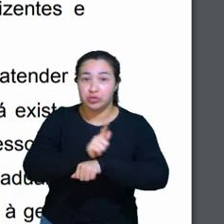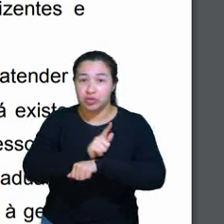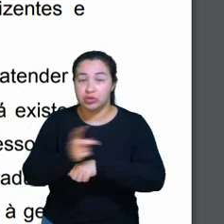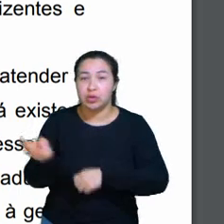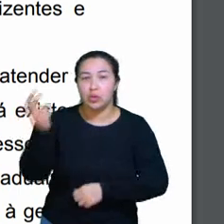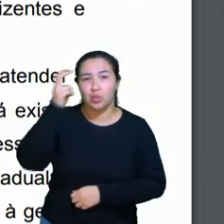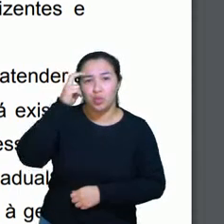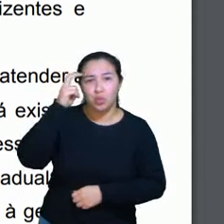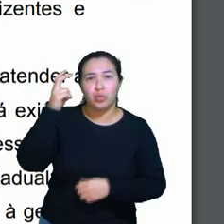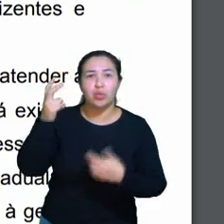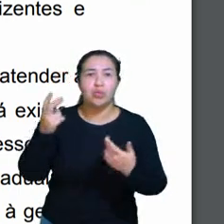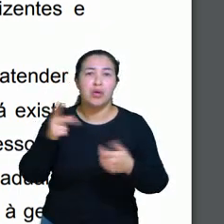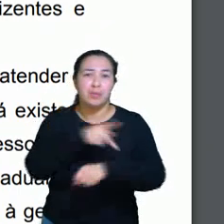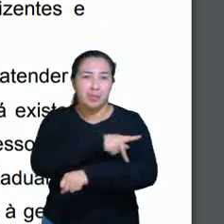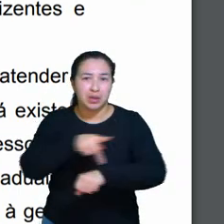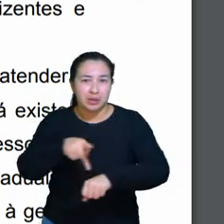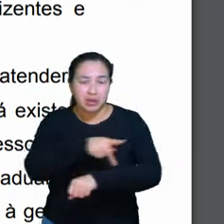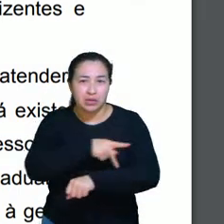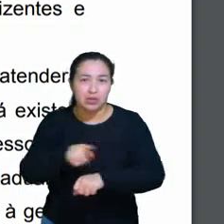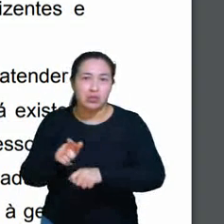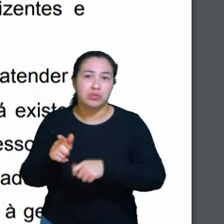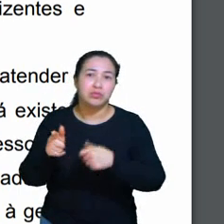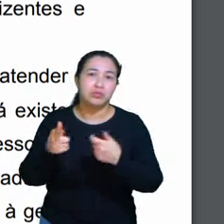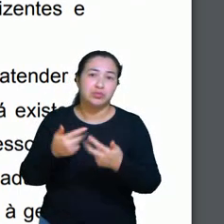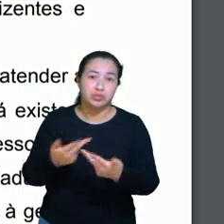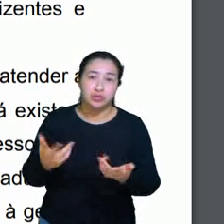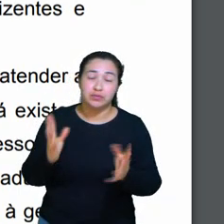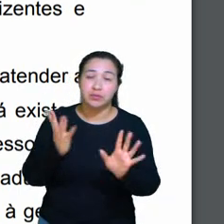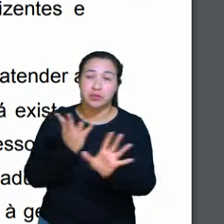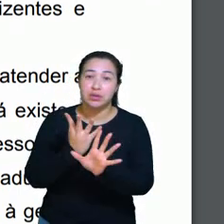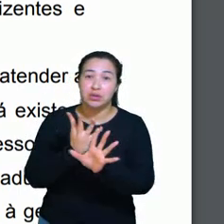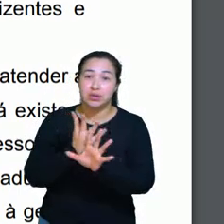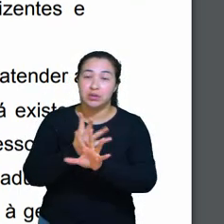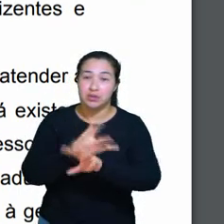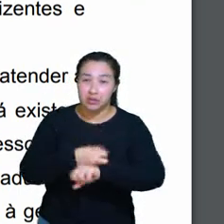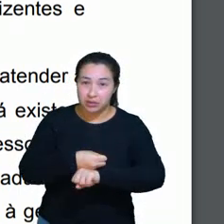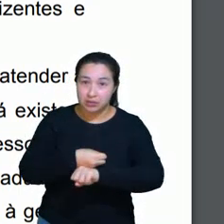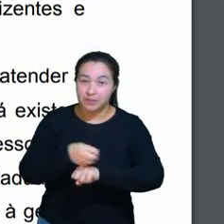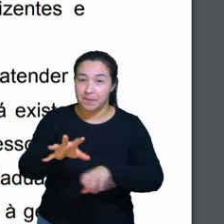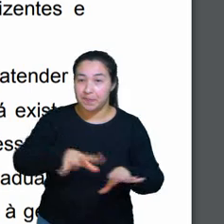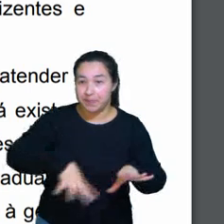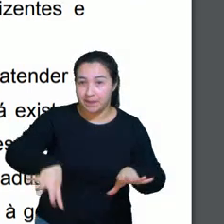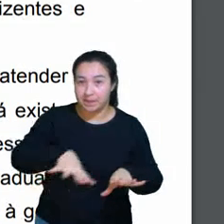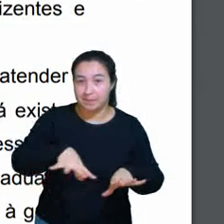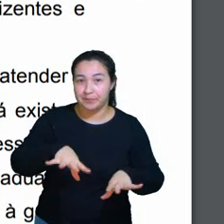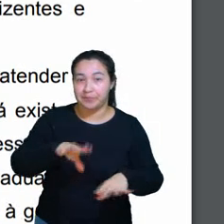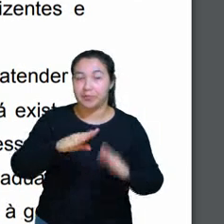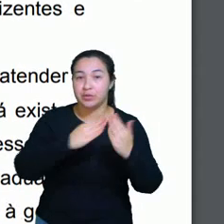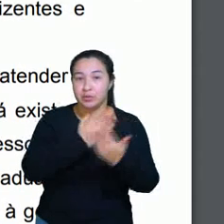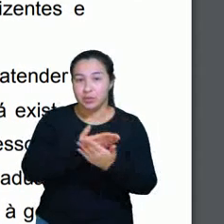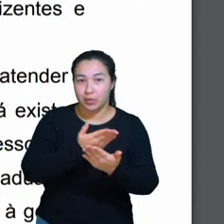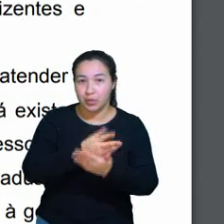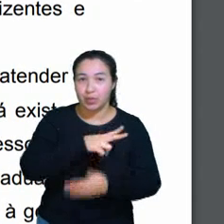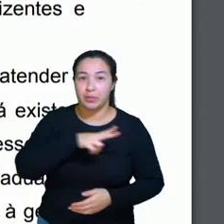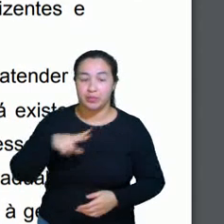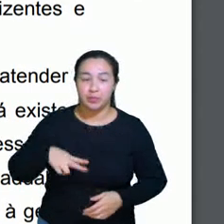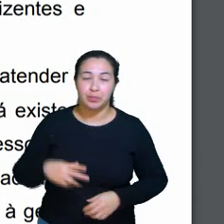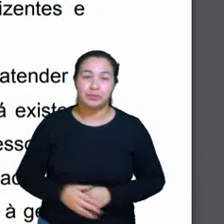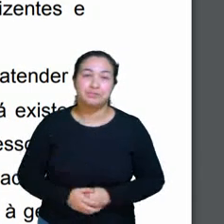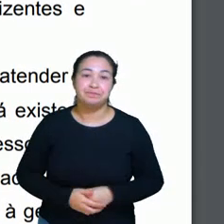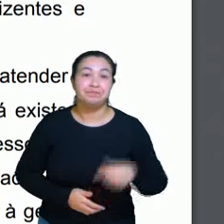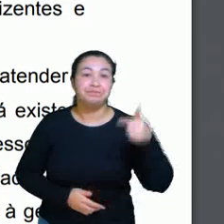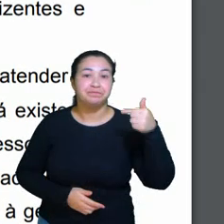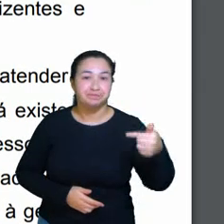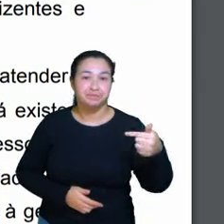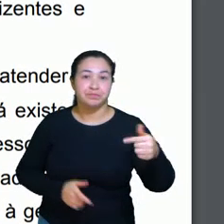interdisciplinar de modo integrado ao cotidiano da escola pública sétimo